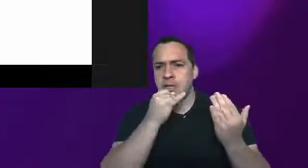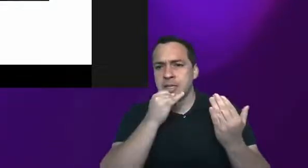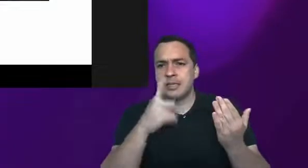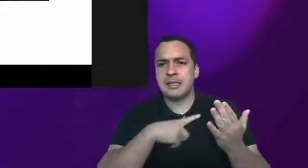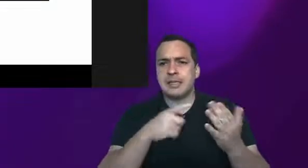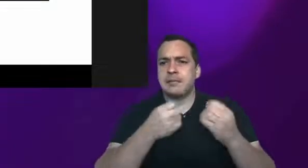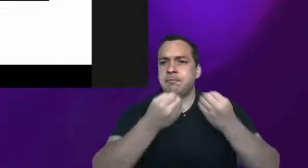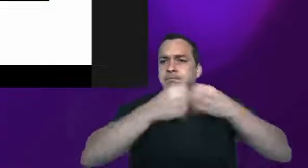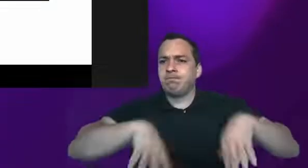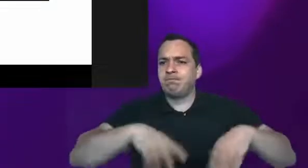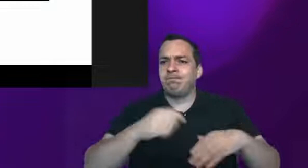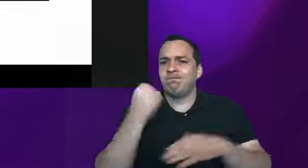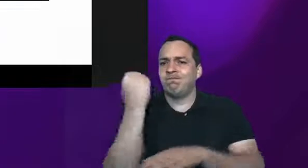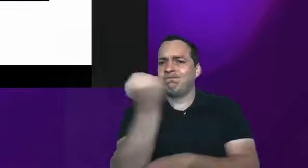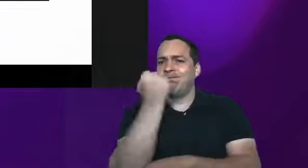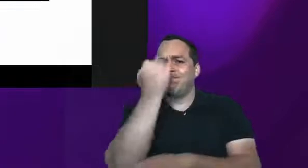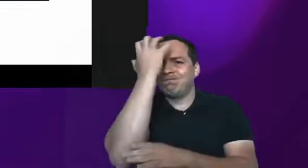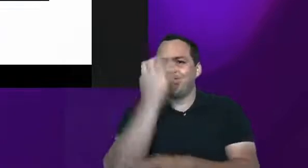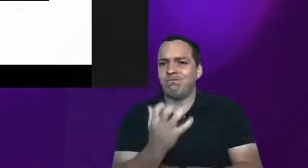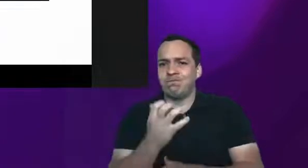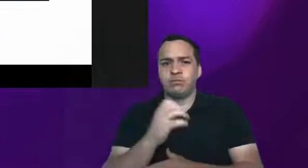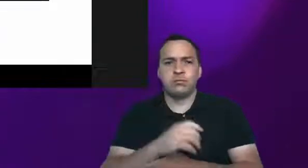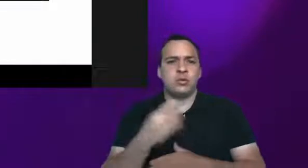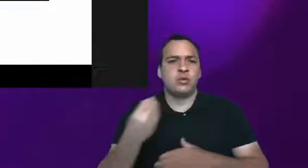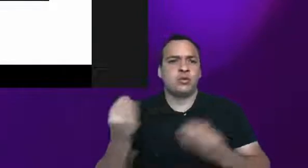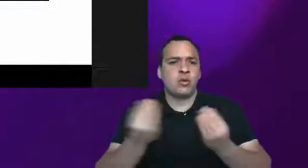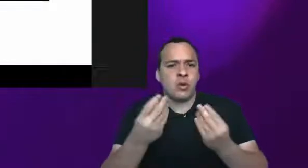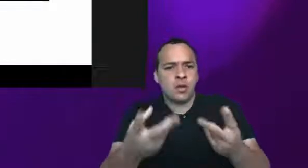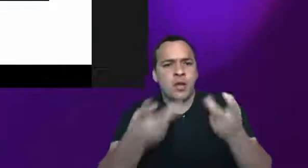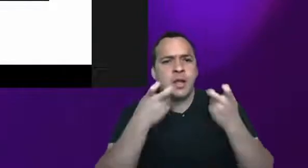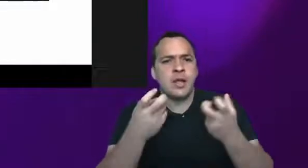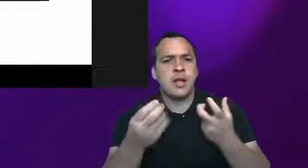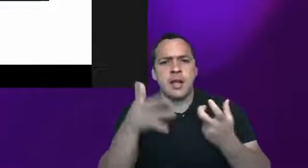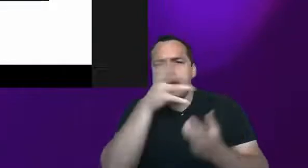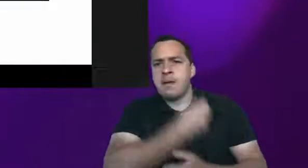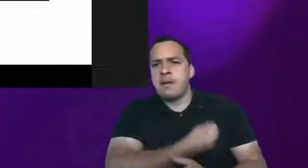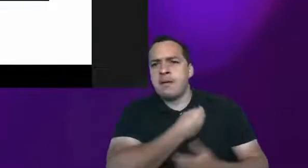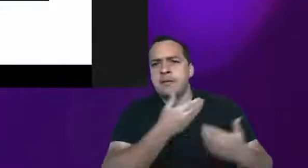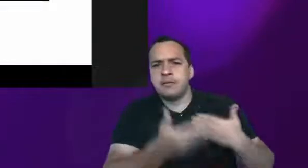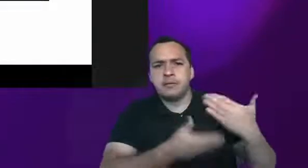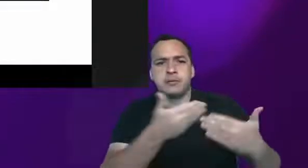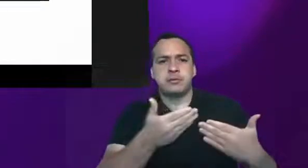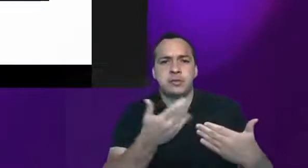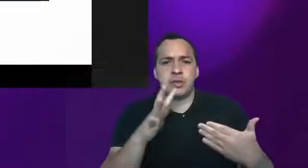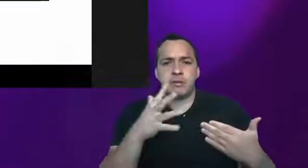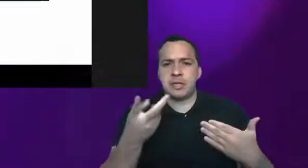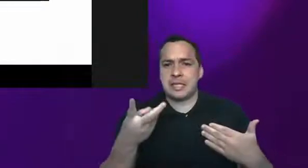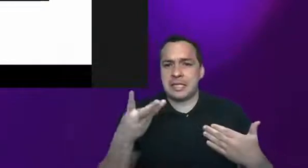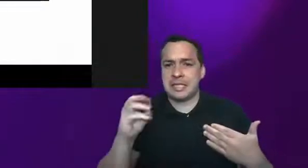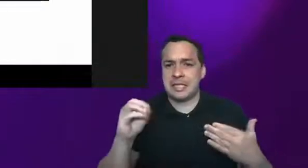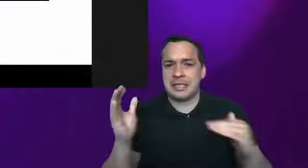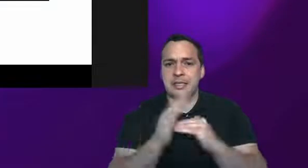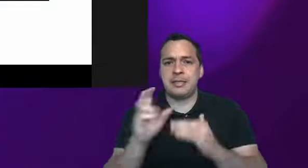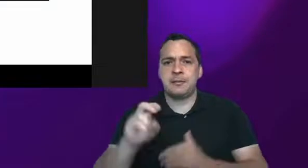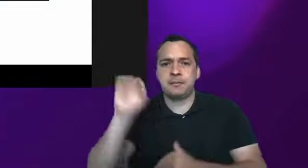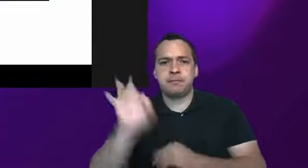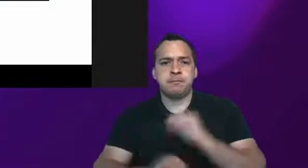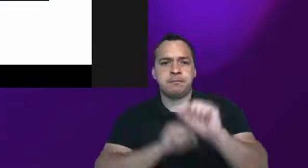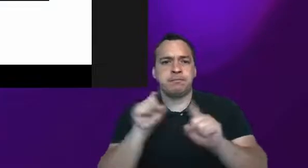dia. Portanto, sabemos que a sobrevivência é de cerca de 30% a 50%, há uma taxa